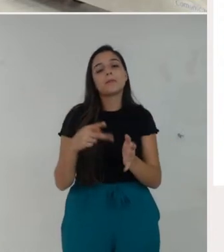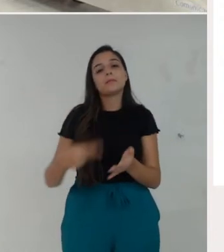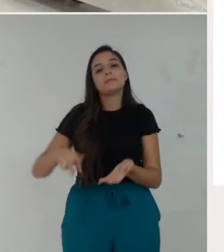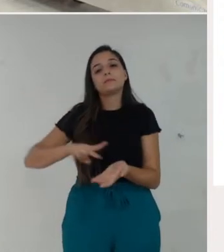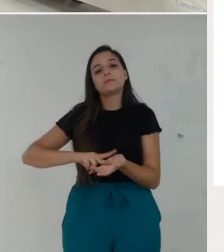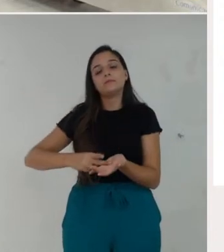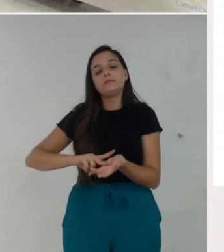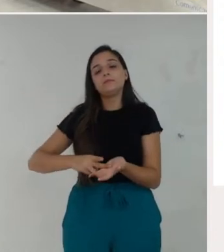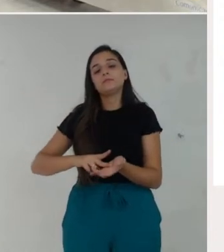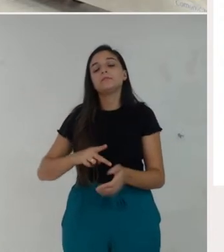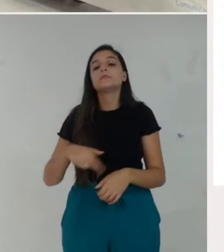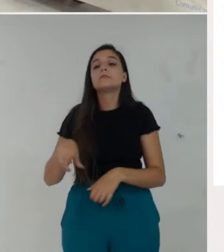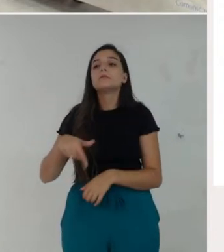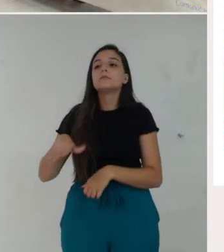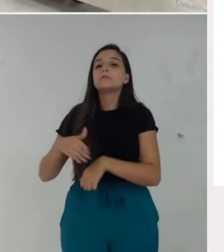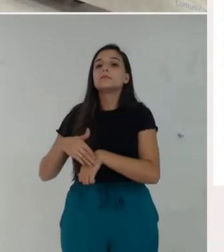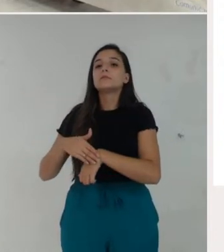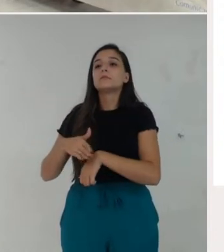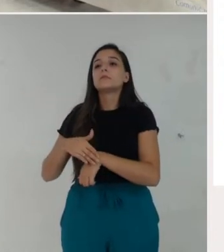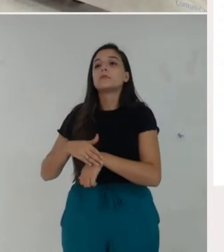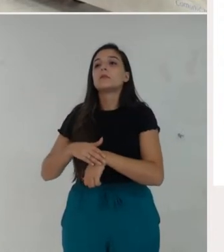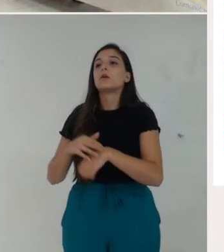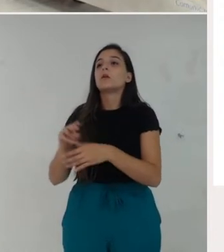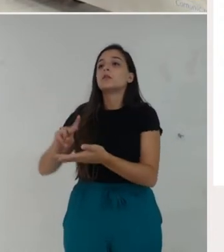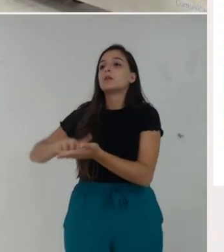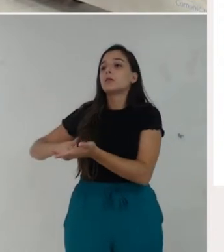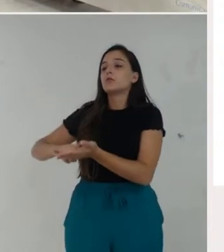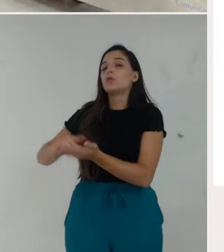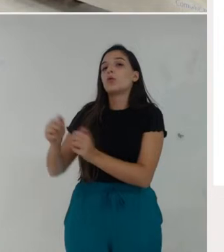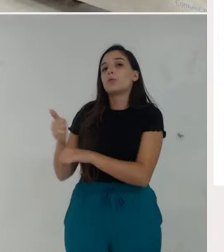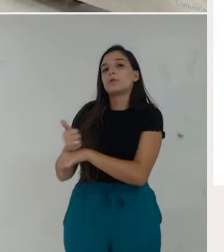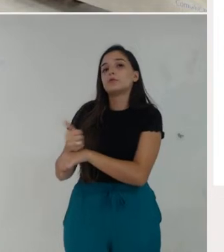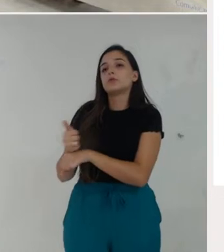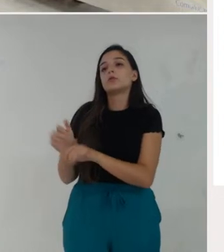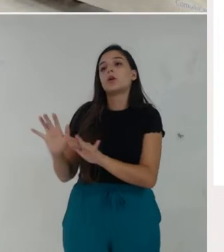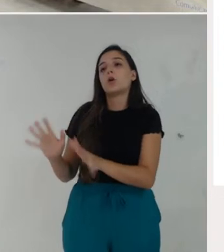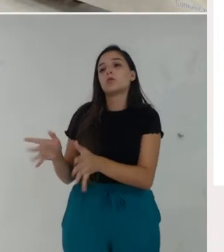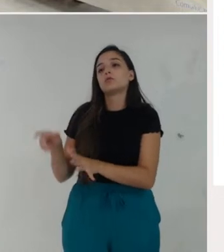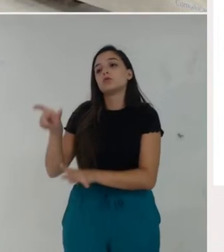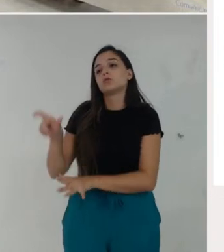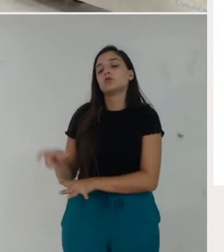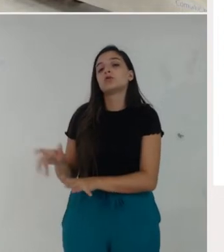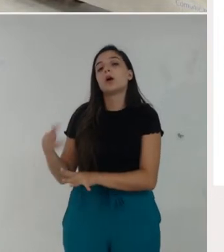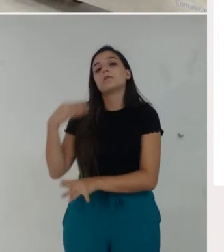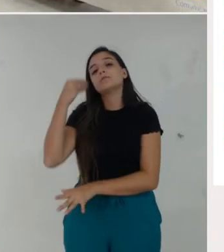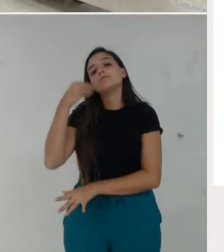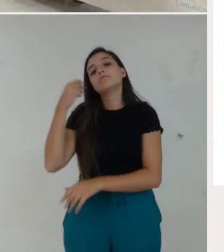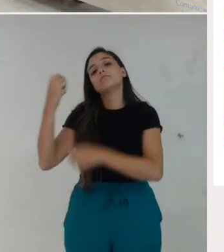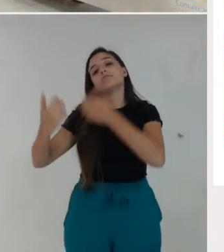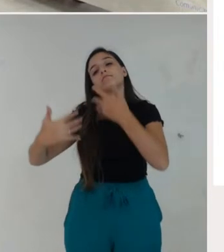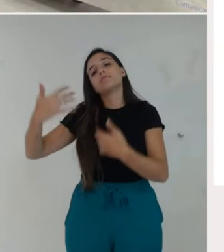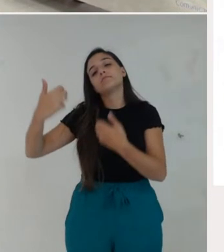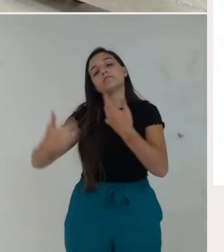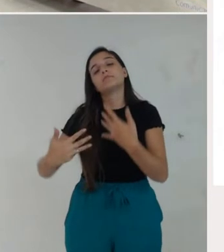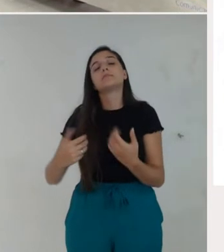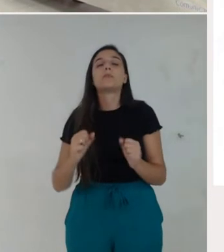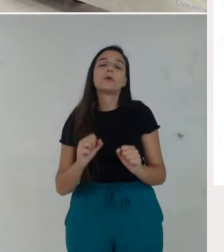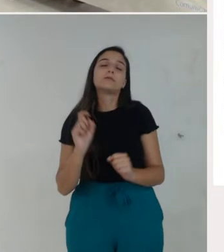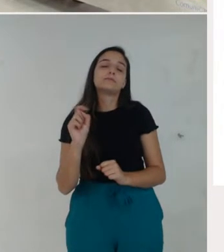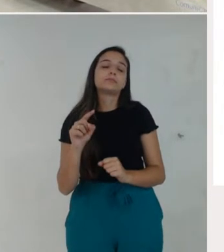nas quais os tradutores e as tradutoras, né, colocam ali as suas vivências. Pode passar, por favor, Mara?